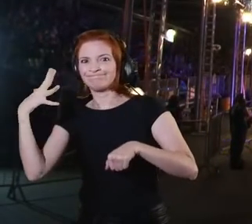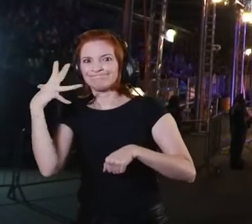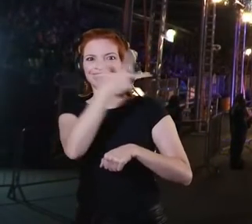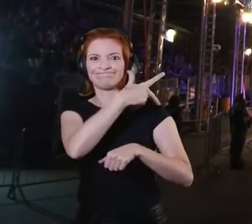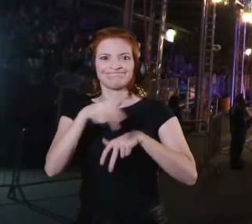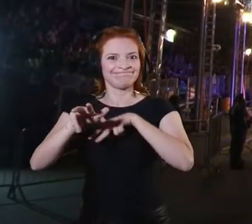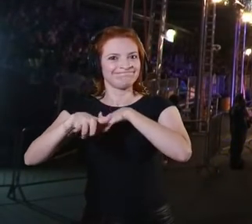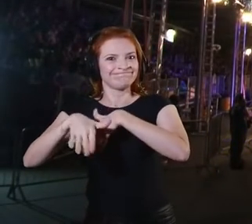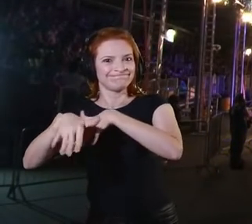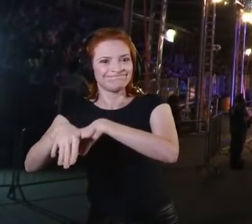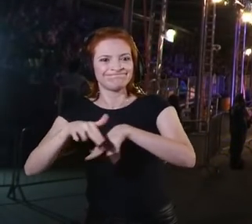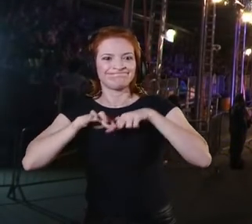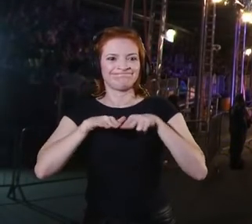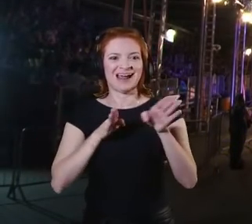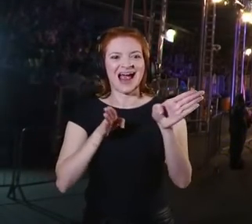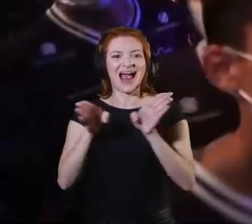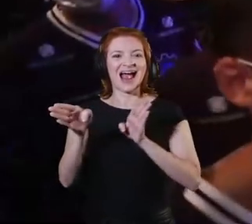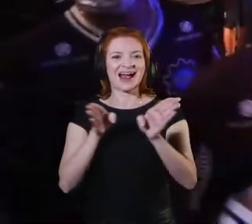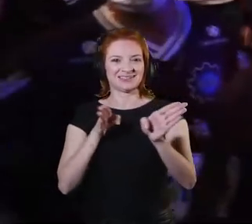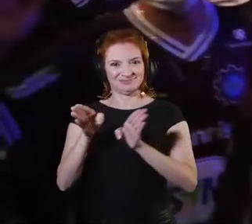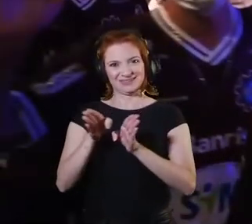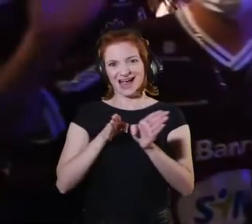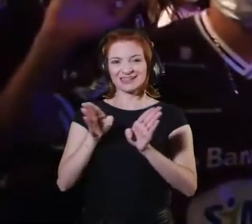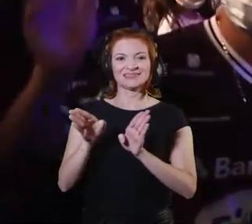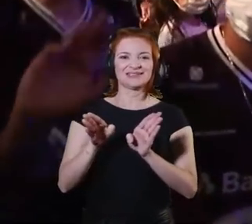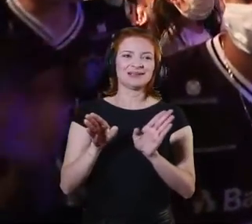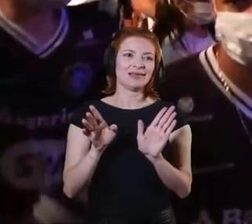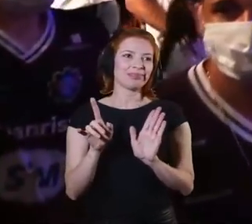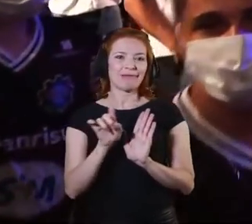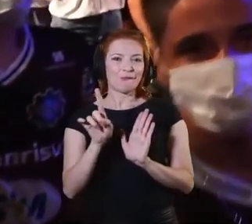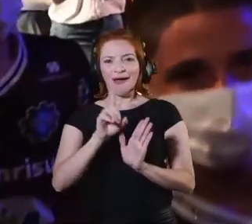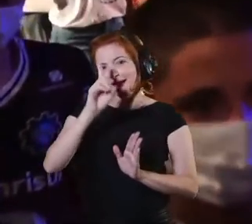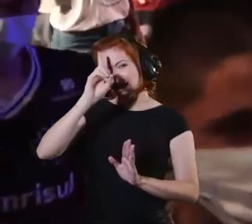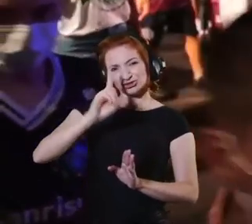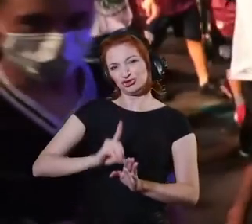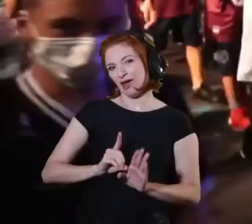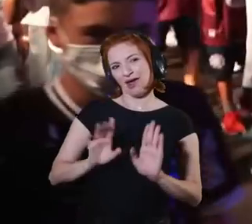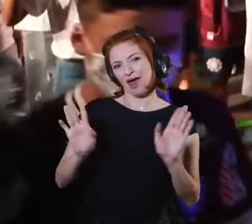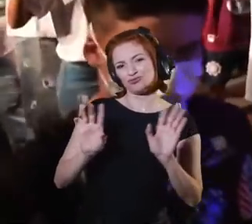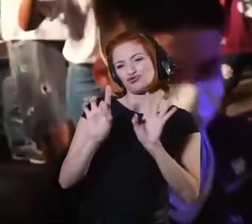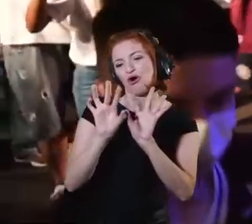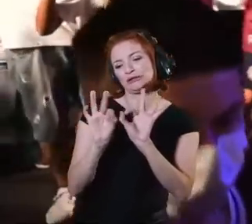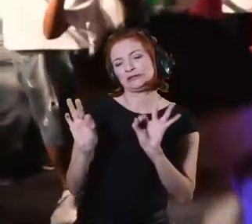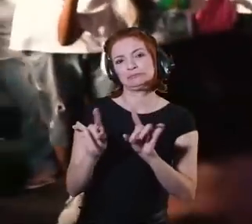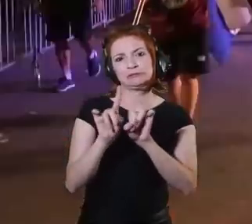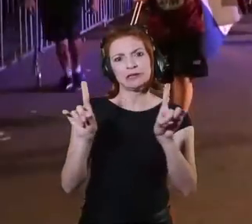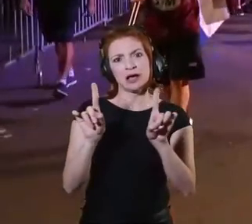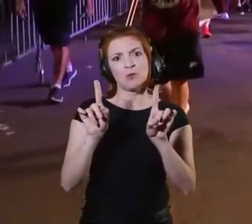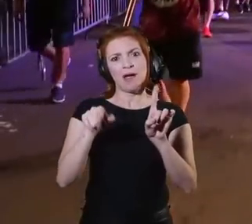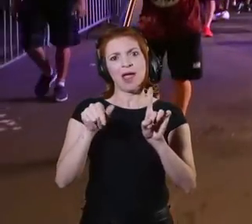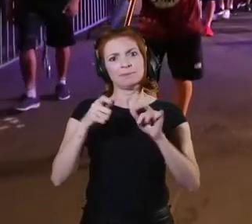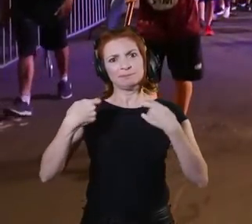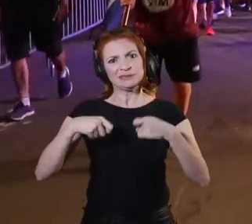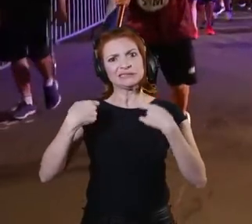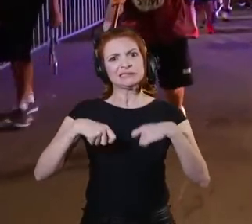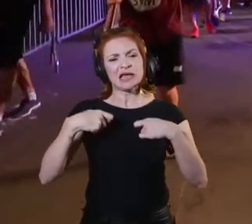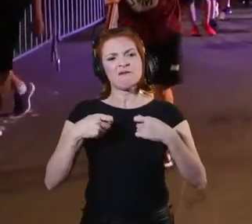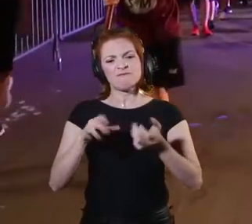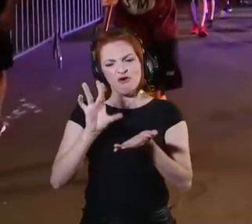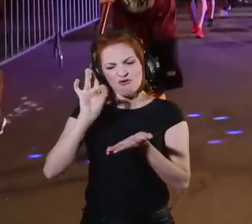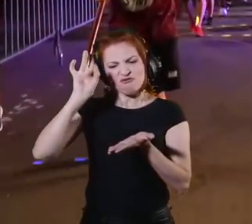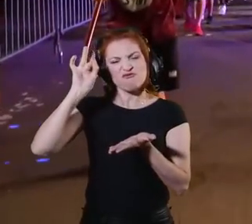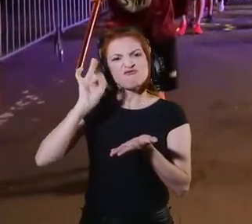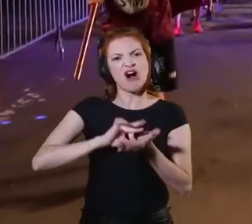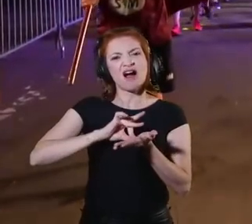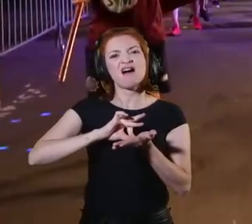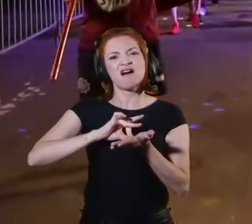bonito. Acessibilidade não é um direito apenas, é preciso se colocar em prática